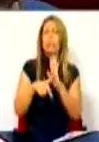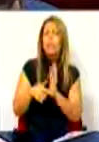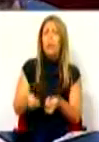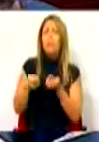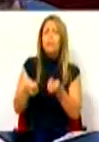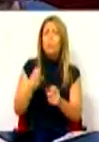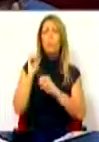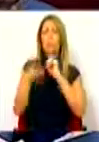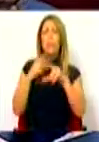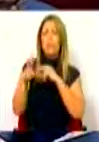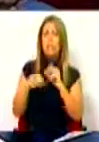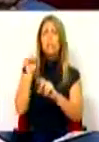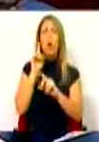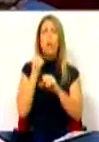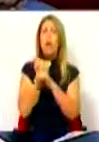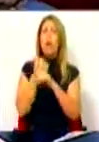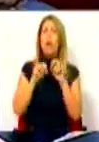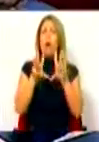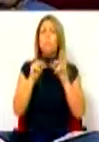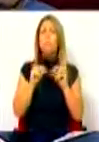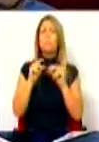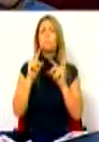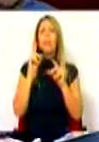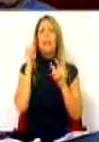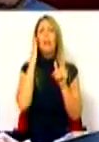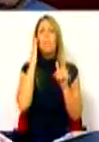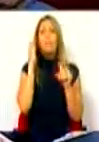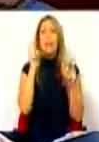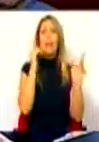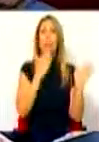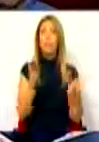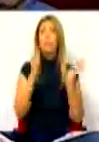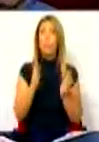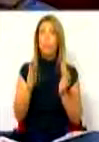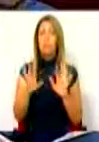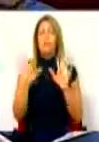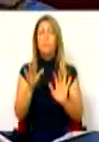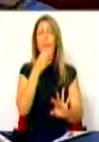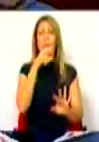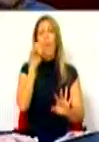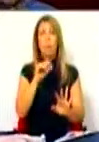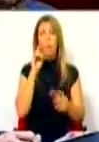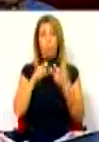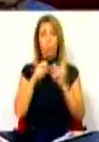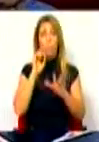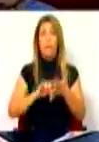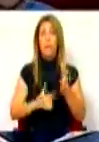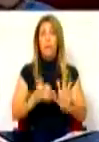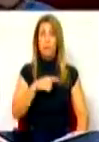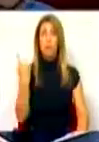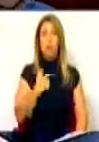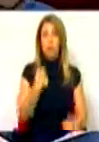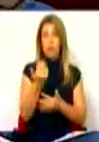de modernização, de requalificação das capacidades produtivas. Mas falou também de um problema crucial para a nossa economia, que tem a ver